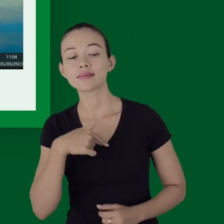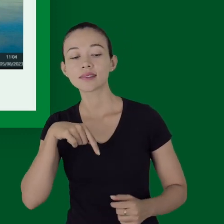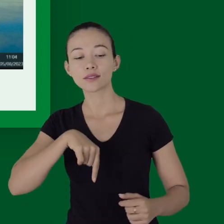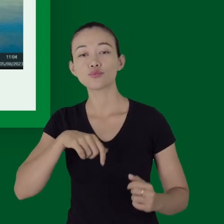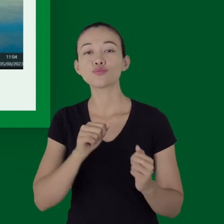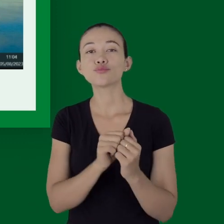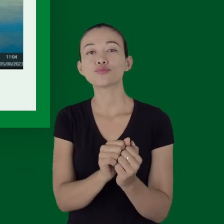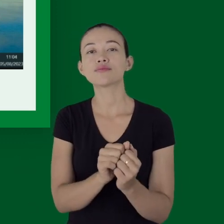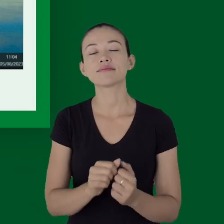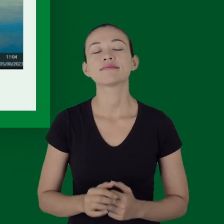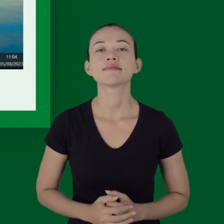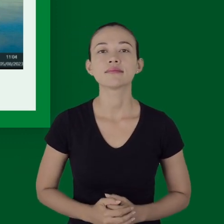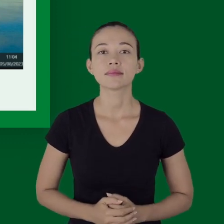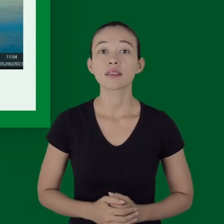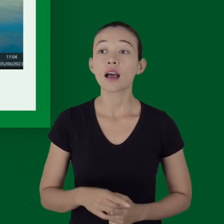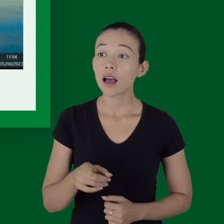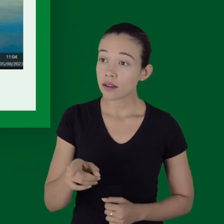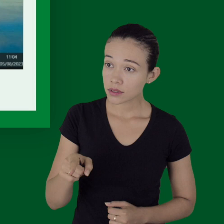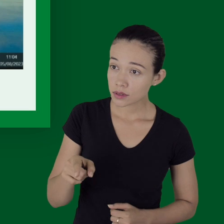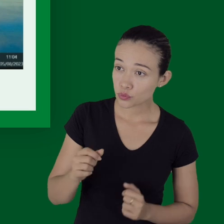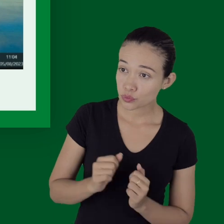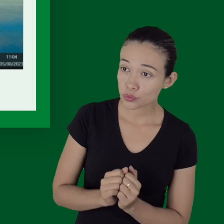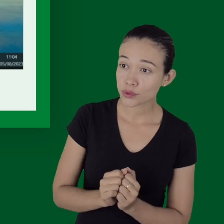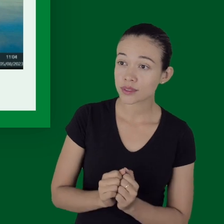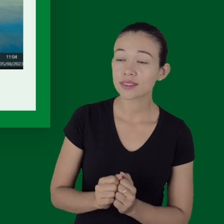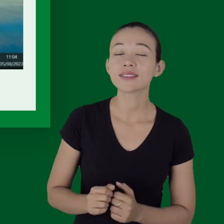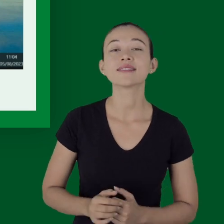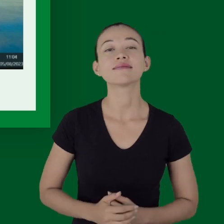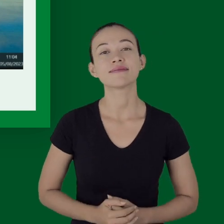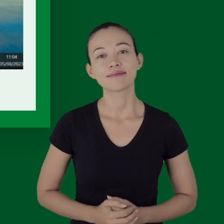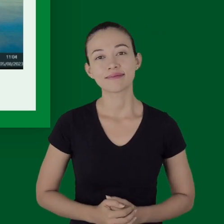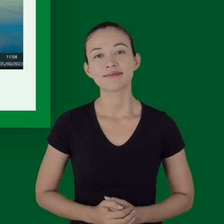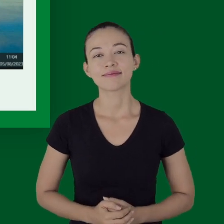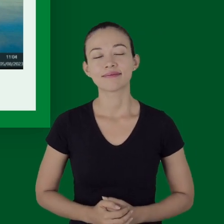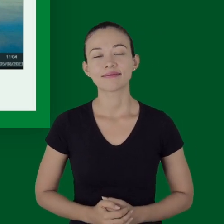Tô aqui com você. E com você? Tá.